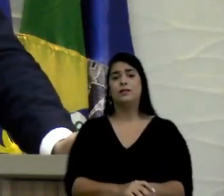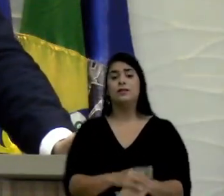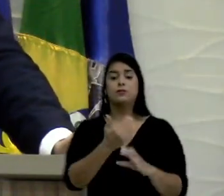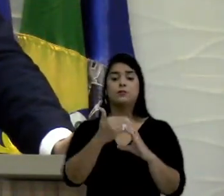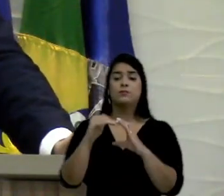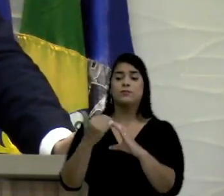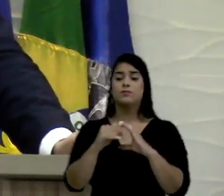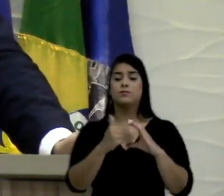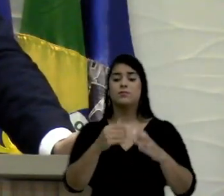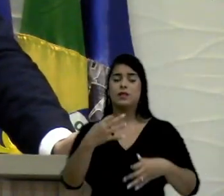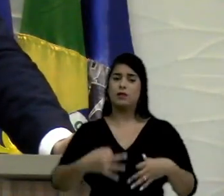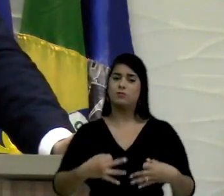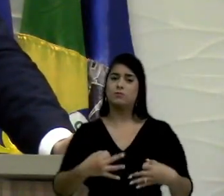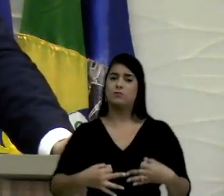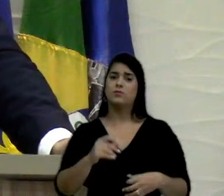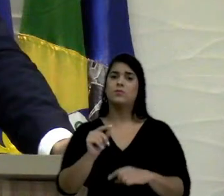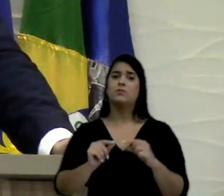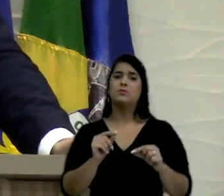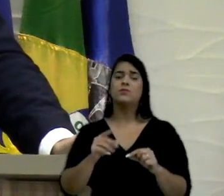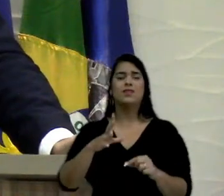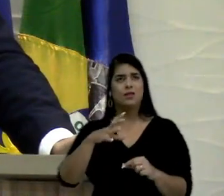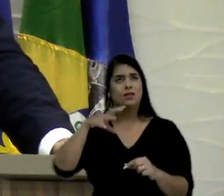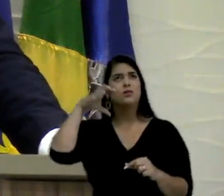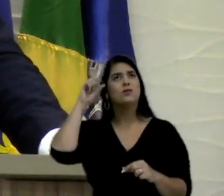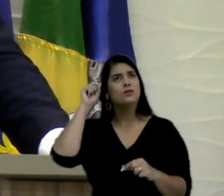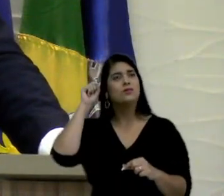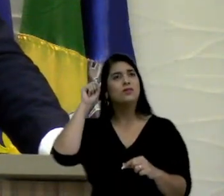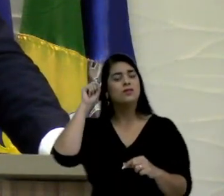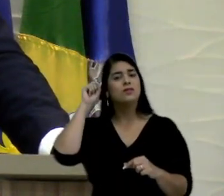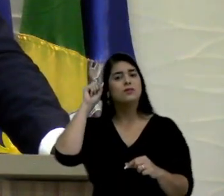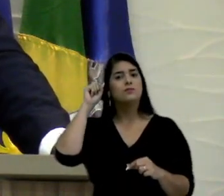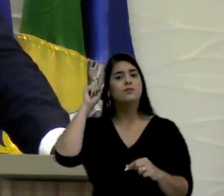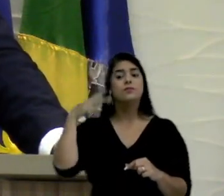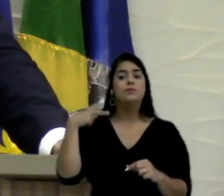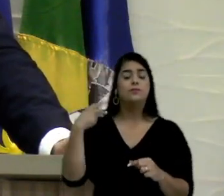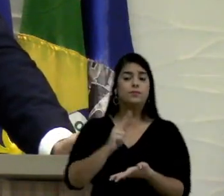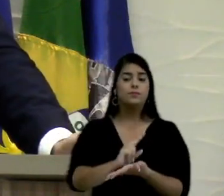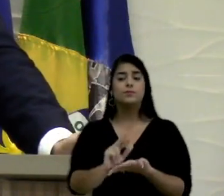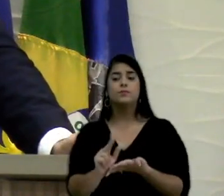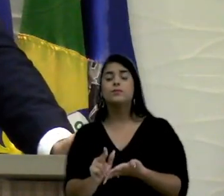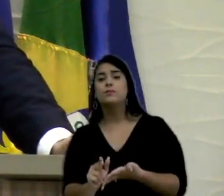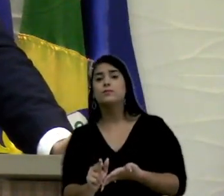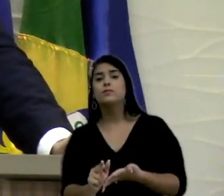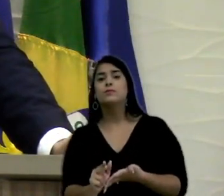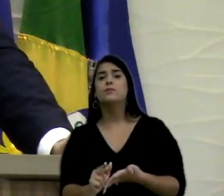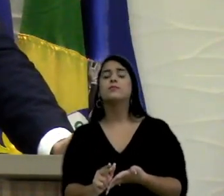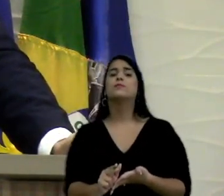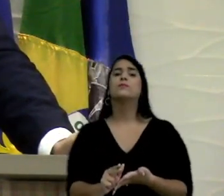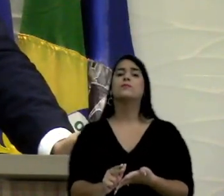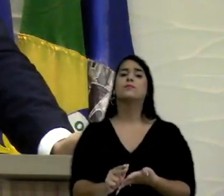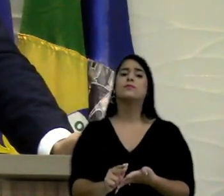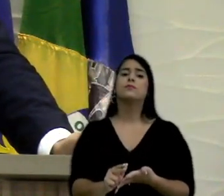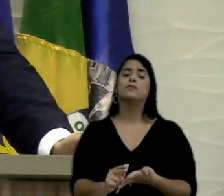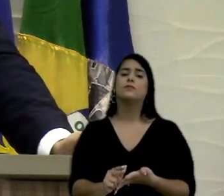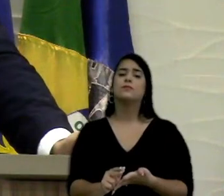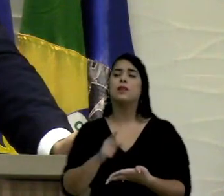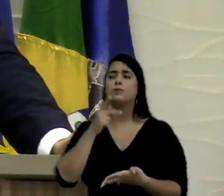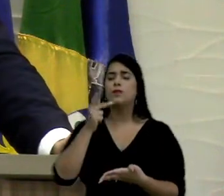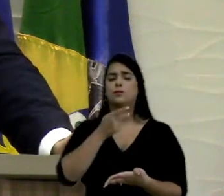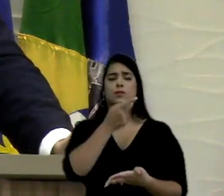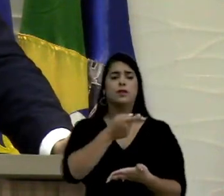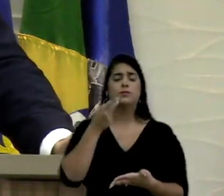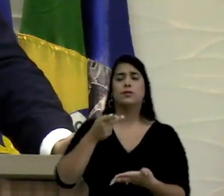promotor tem feito as escutas tanto dos vereadores que tem colocado aqui as diversas falas como